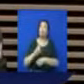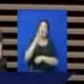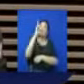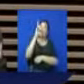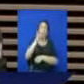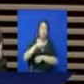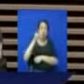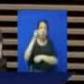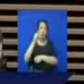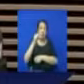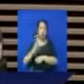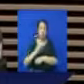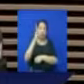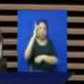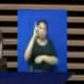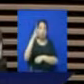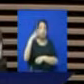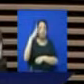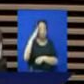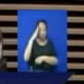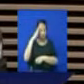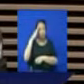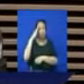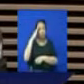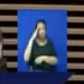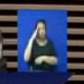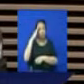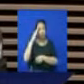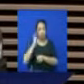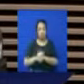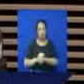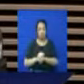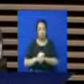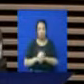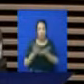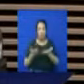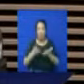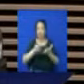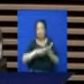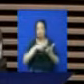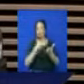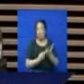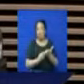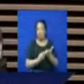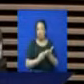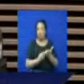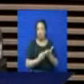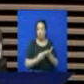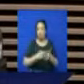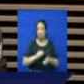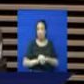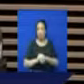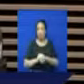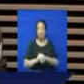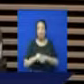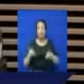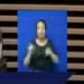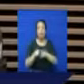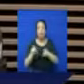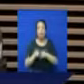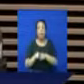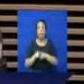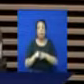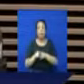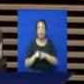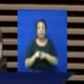Deus. Então nós sabemos disso, que ela é santa no sentido de que ela é separada para Deus. Mas também ela é santa no